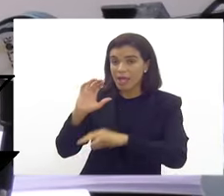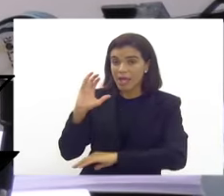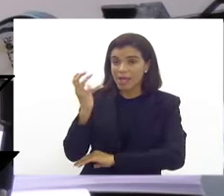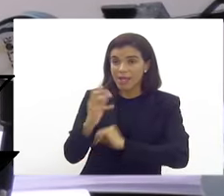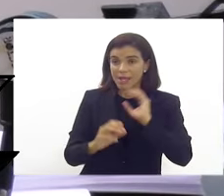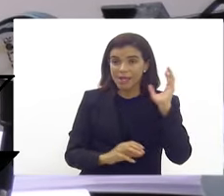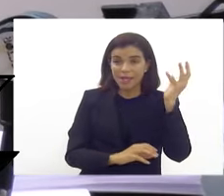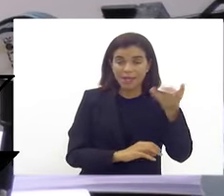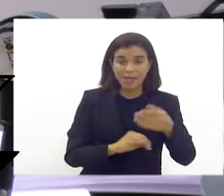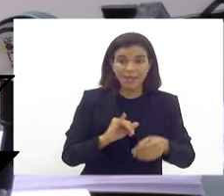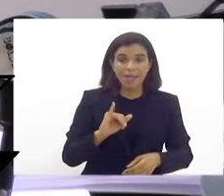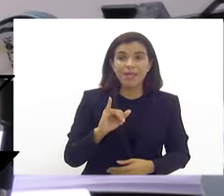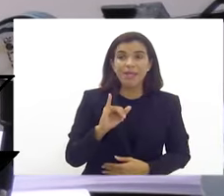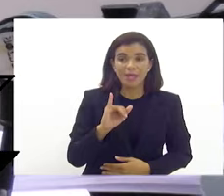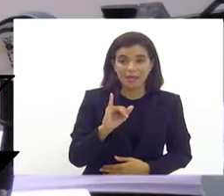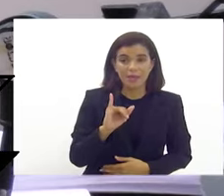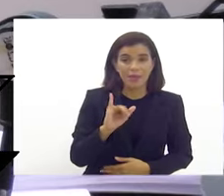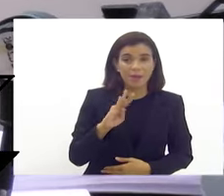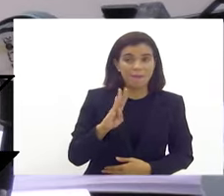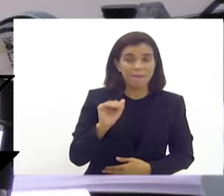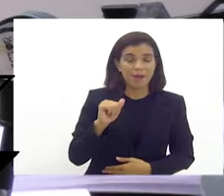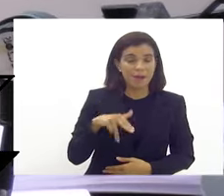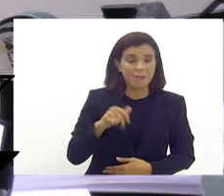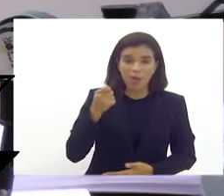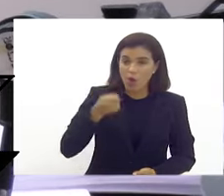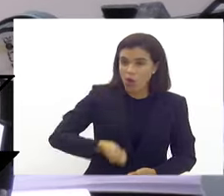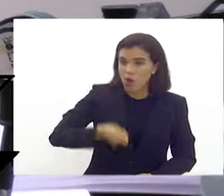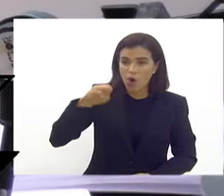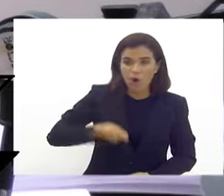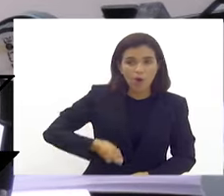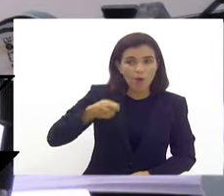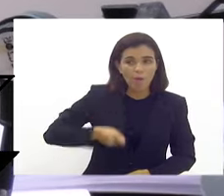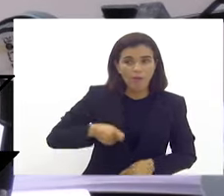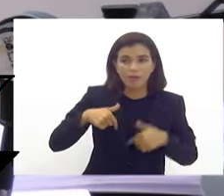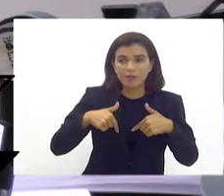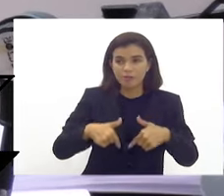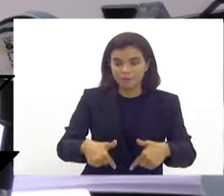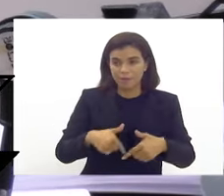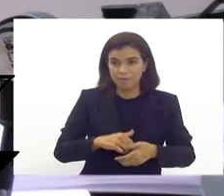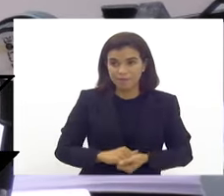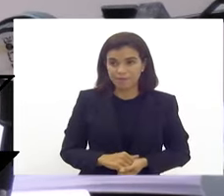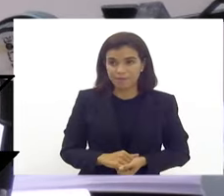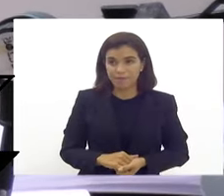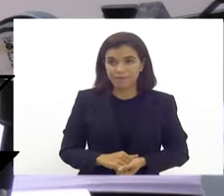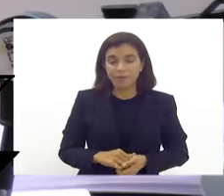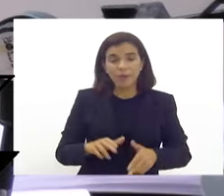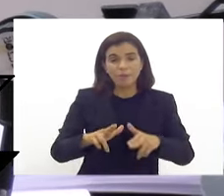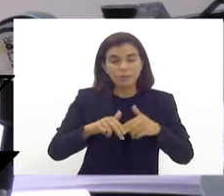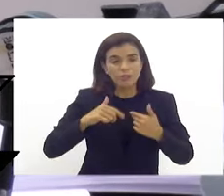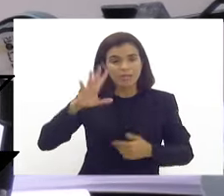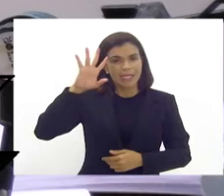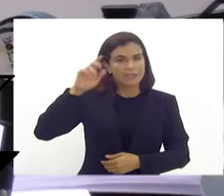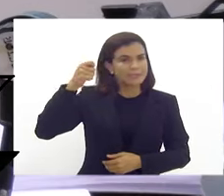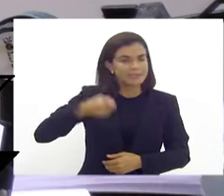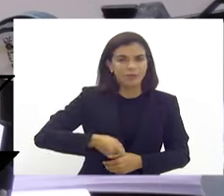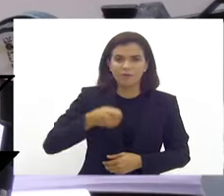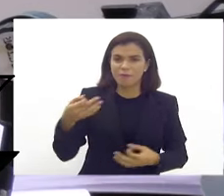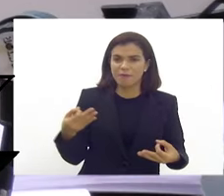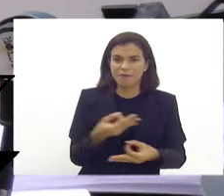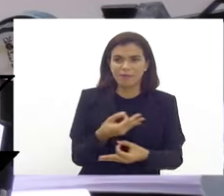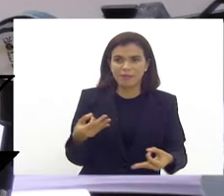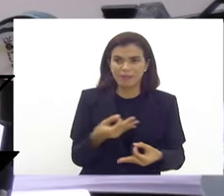órgão que trata da questão de dano ambiental ele é obrigado a atuar perfeito vamos atuar por isso que a decisão dela foi perfeita